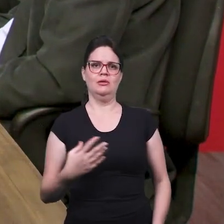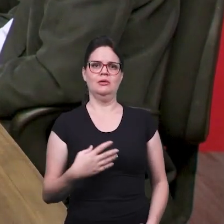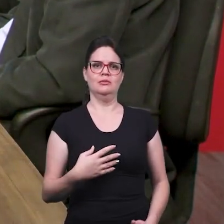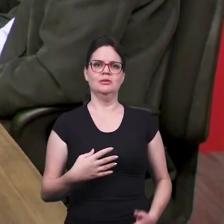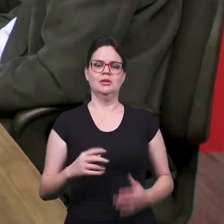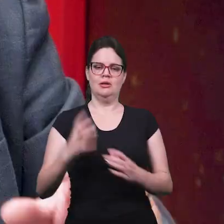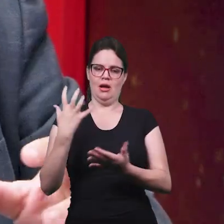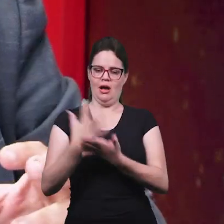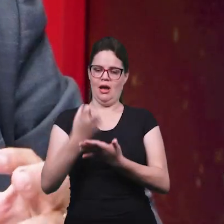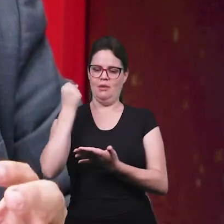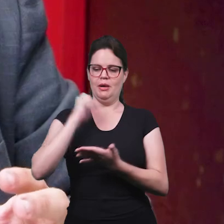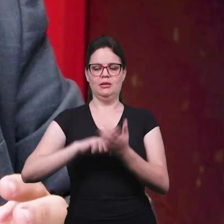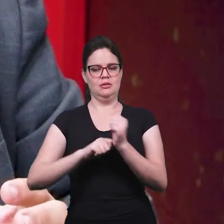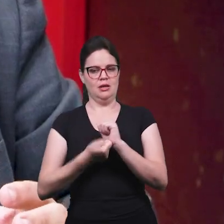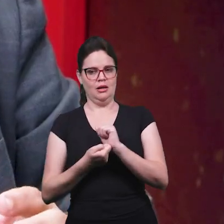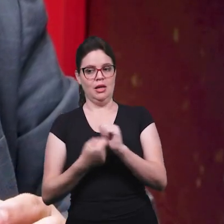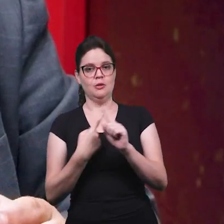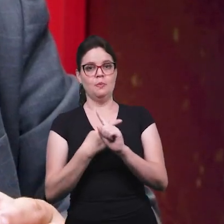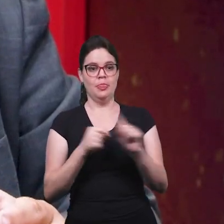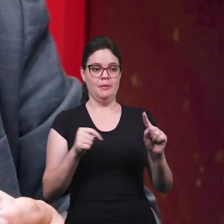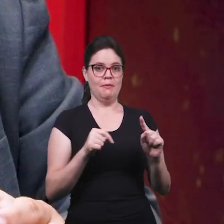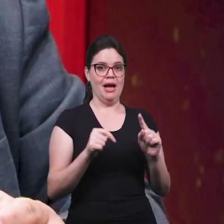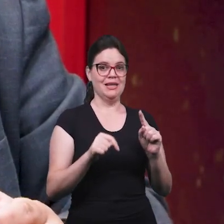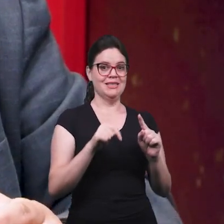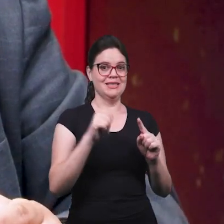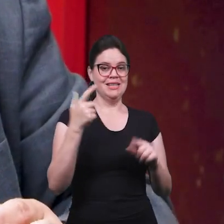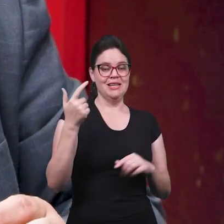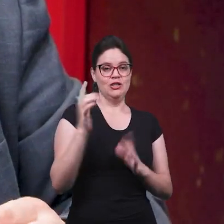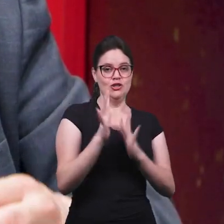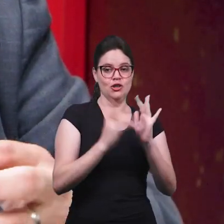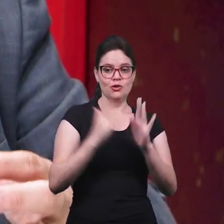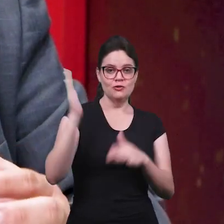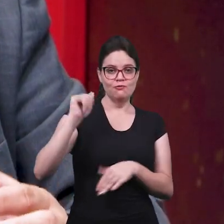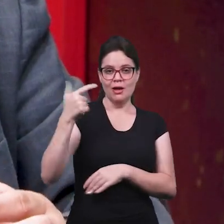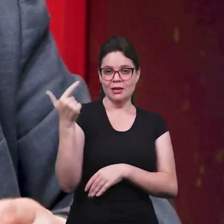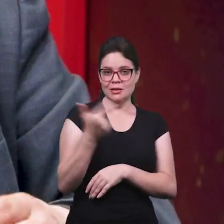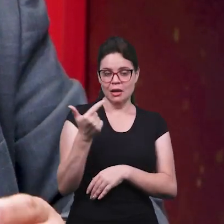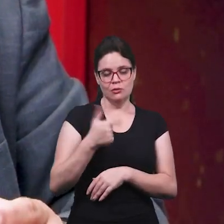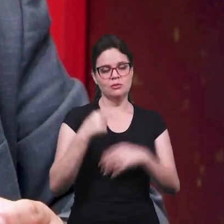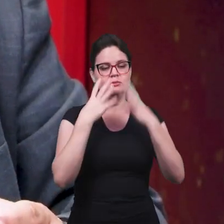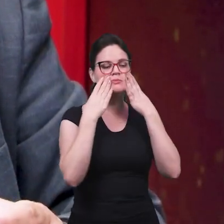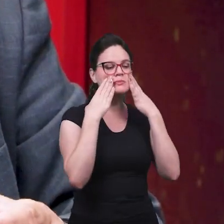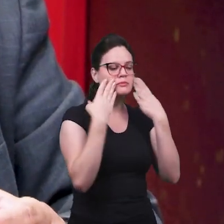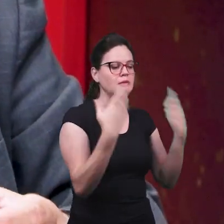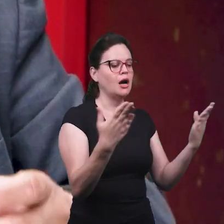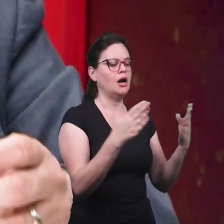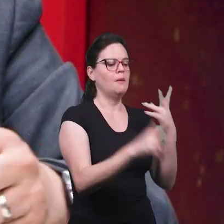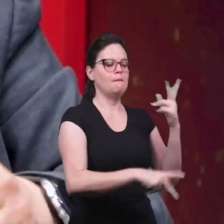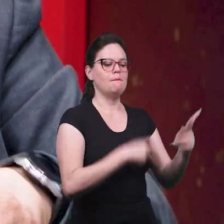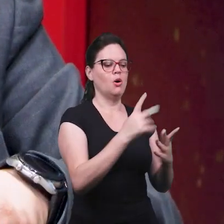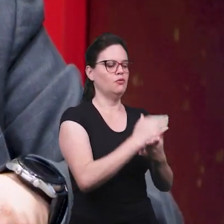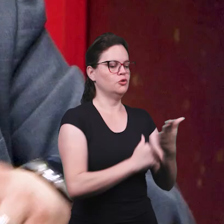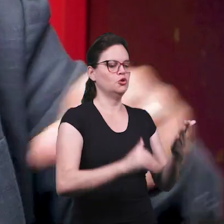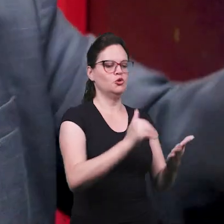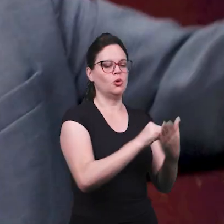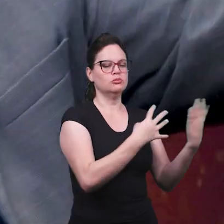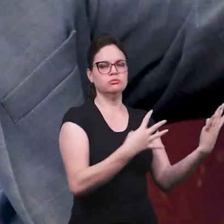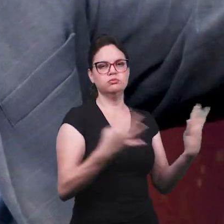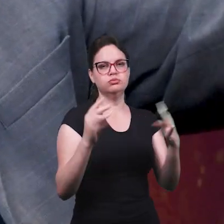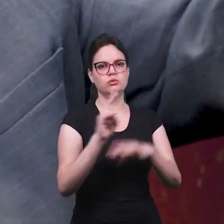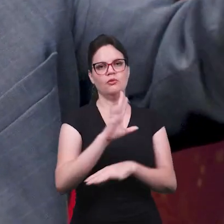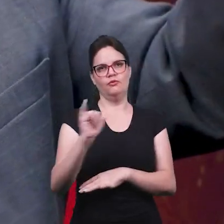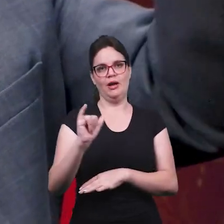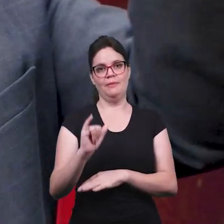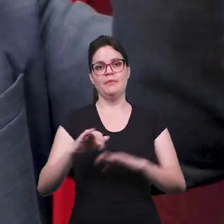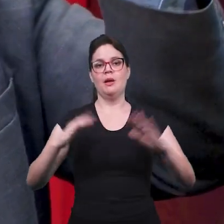para nós estamos dentro desse mistério, porque nós temos vivido e vendo a profecia, e o Espírito Santo está nos preparando para esse